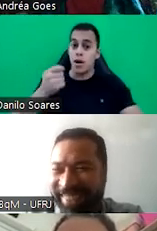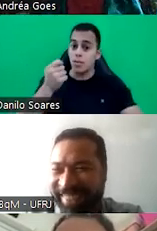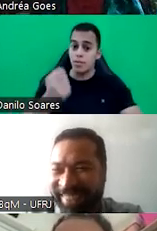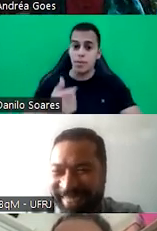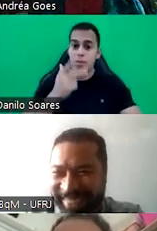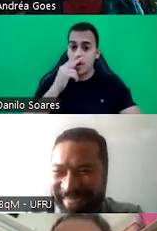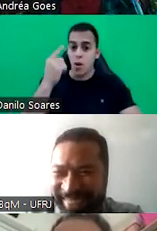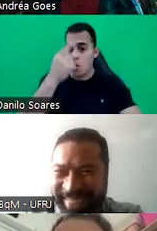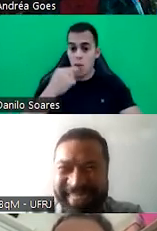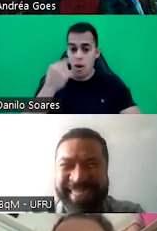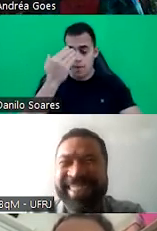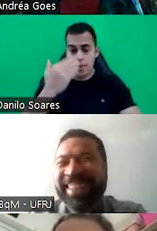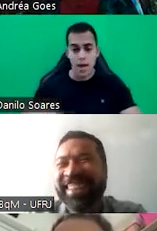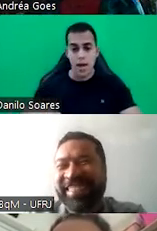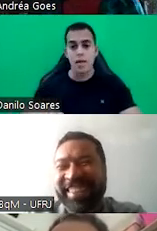mas